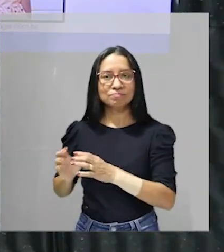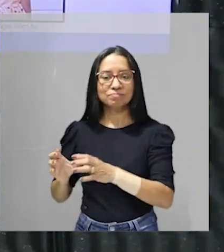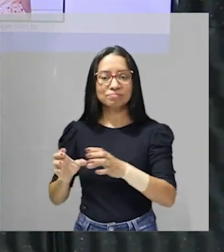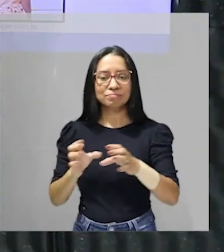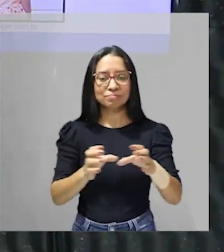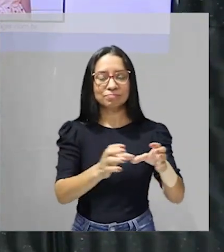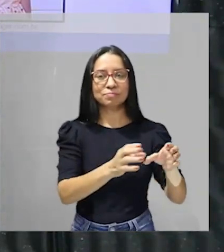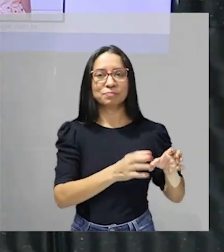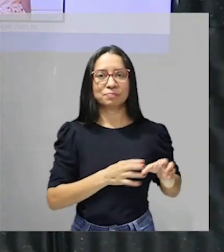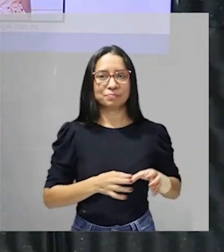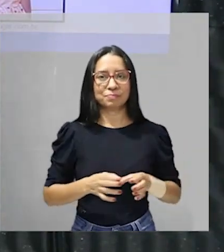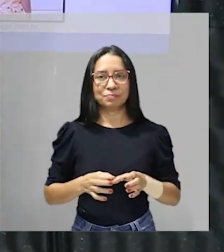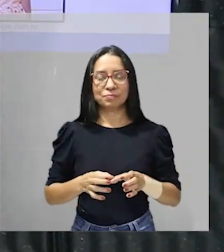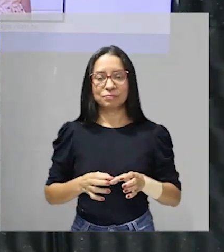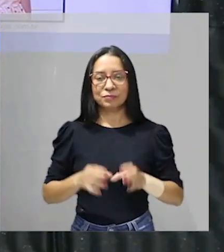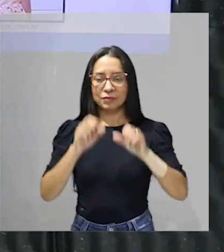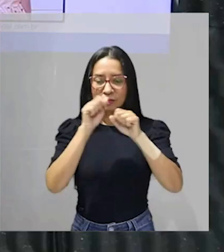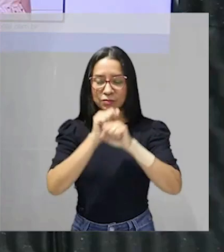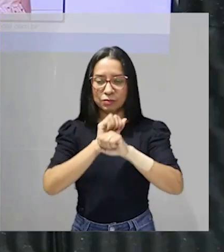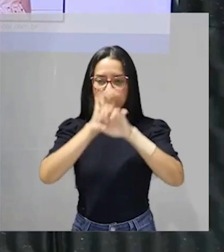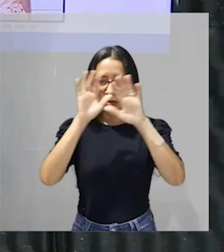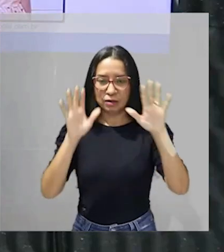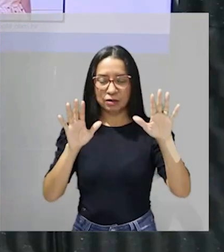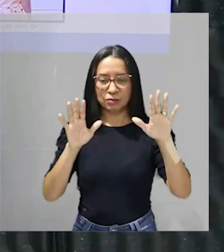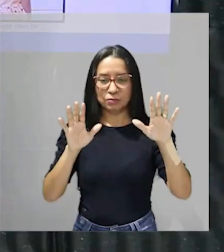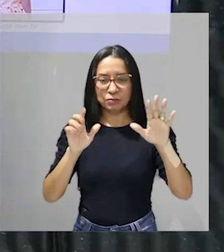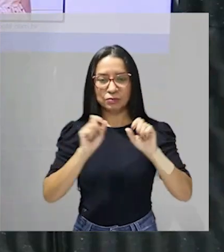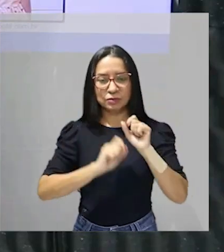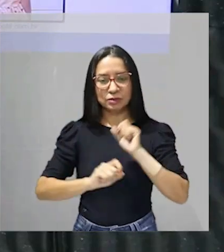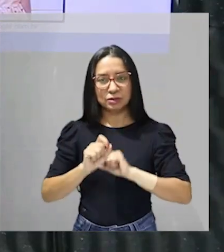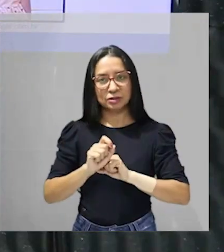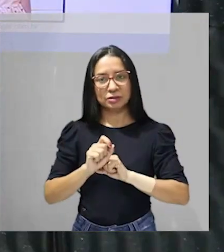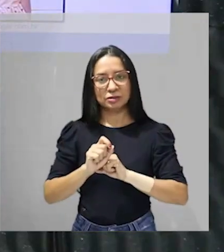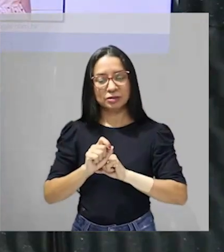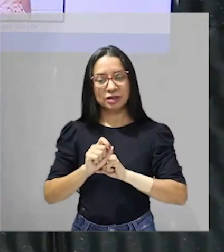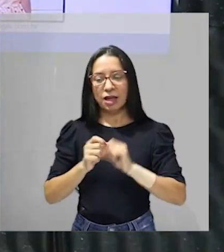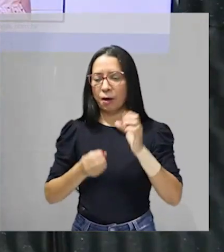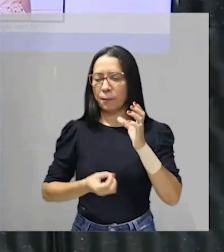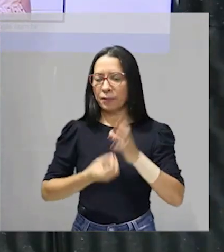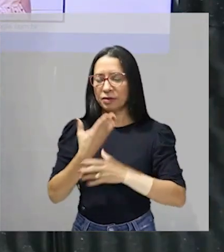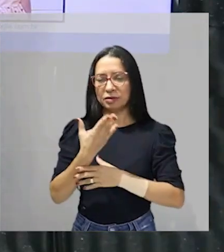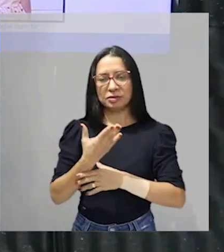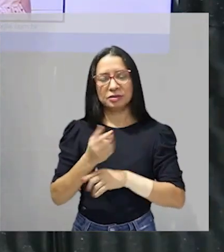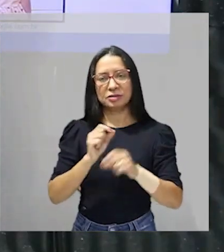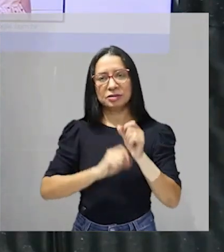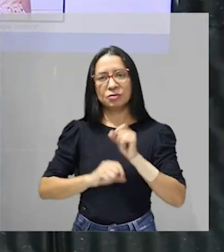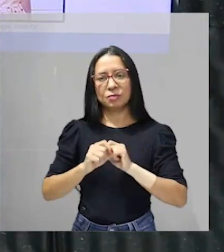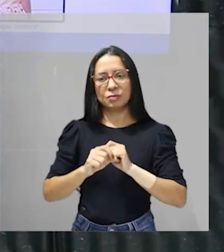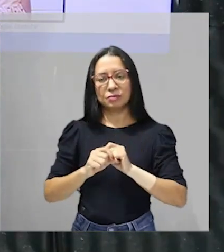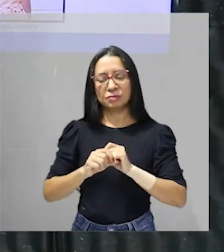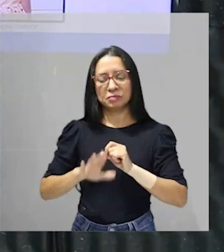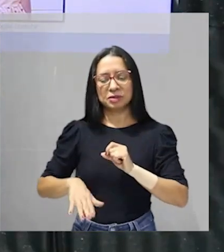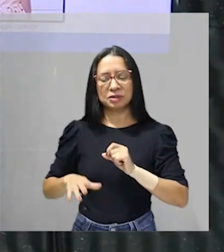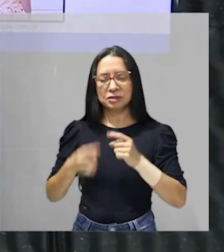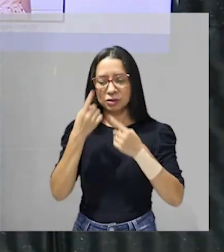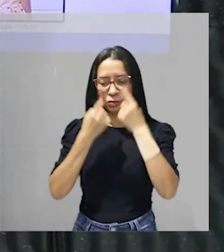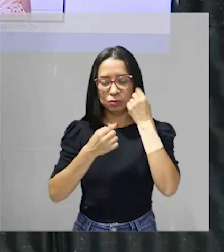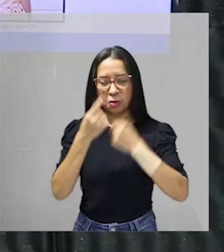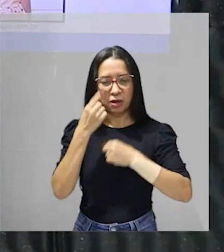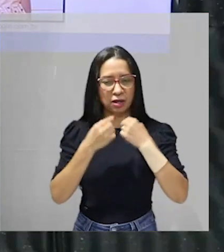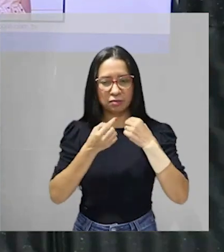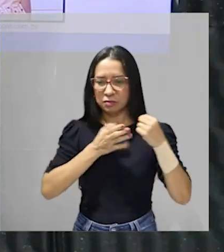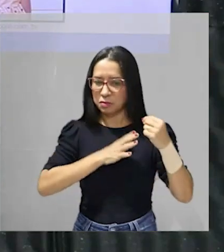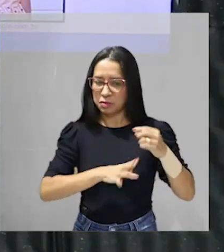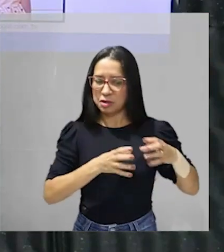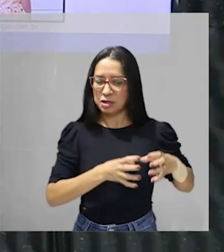dentro desse círculo Claro claro que hora outra apareceu uma criança que chorava não queria dar